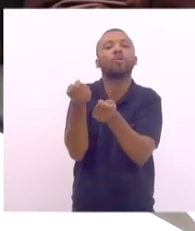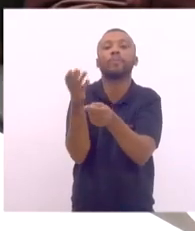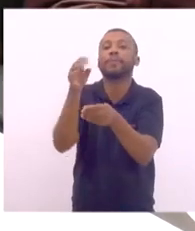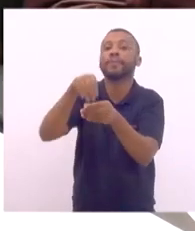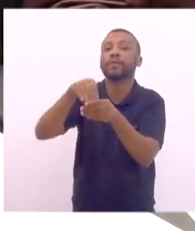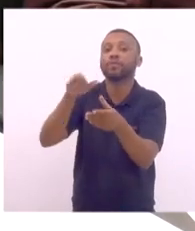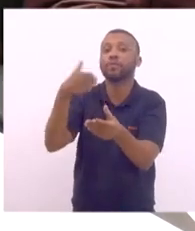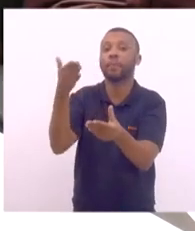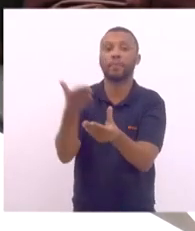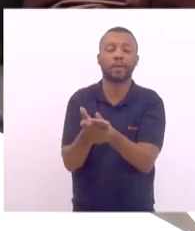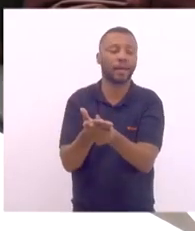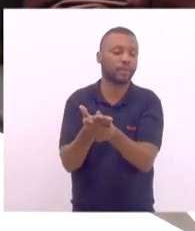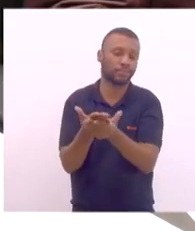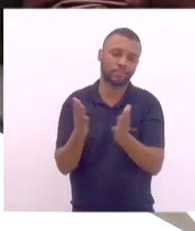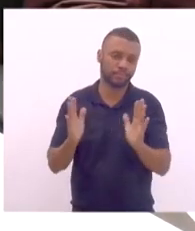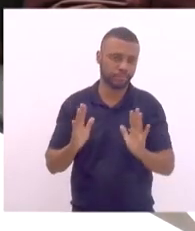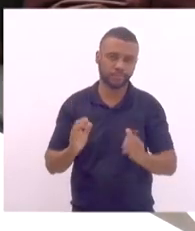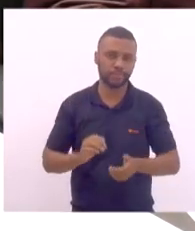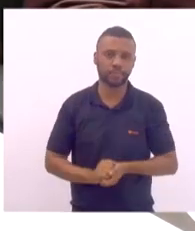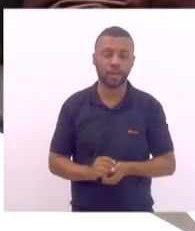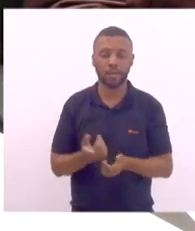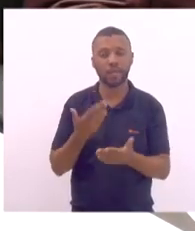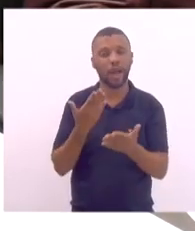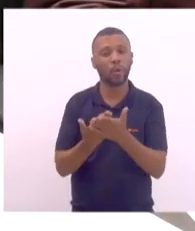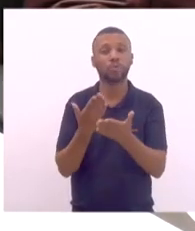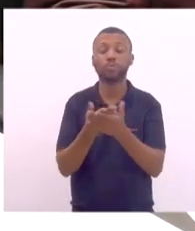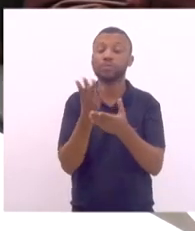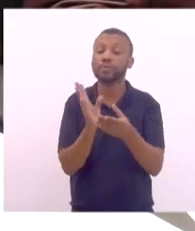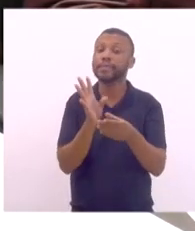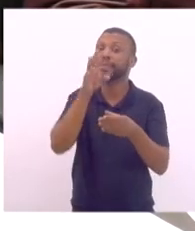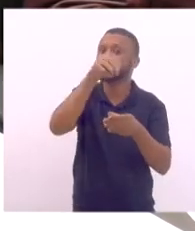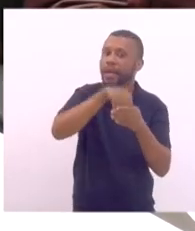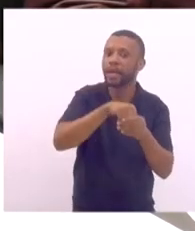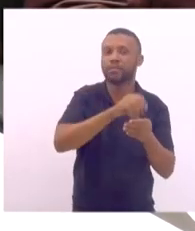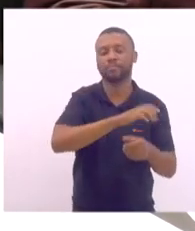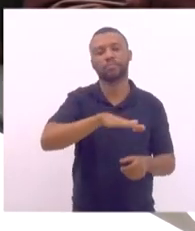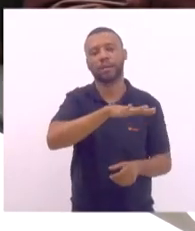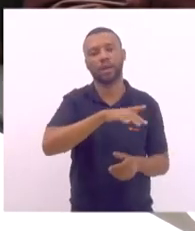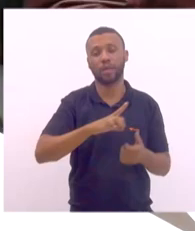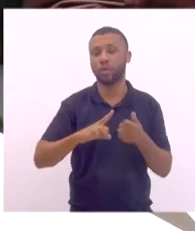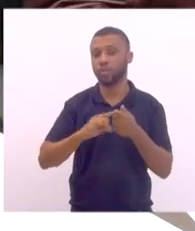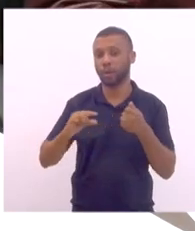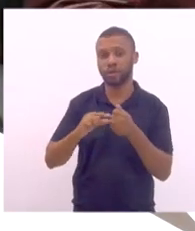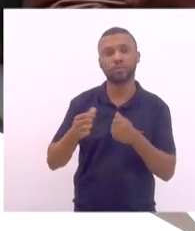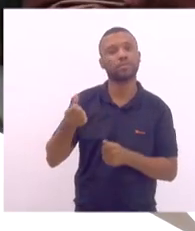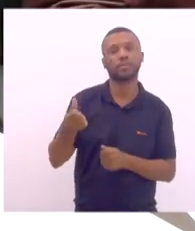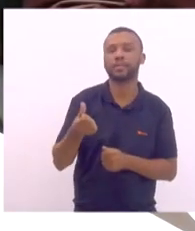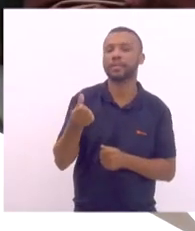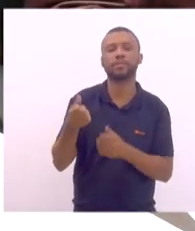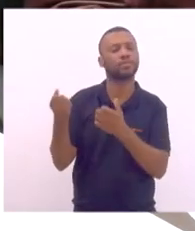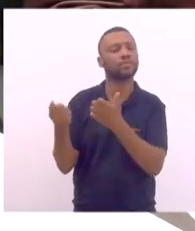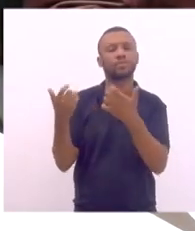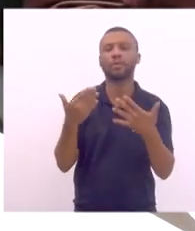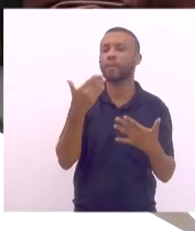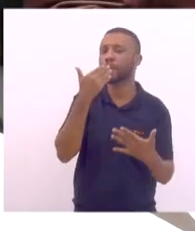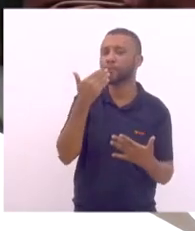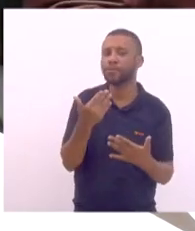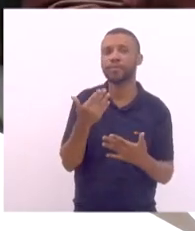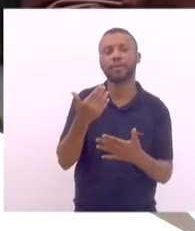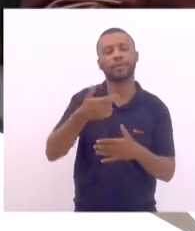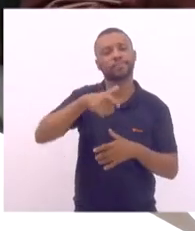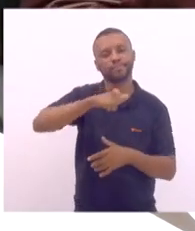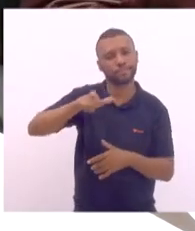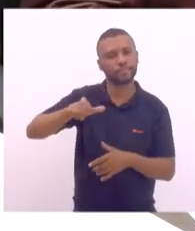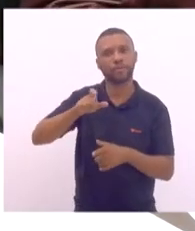não há óbice nenhum, é um estudo interno. E o artigo 6º, pedir que as pessoas que